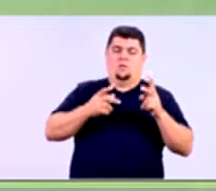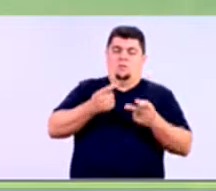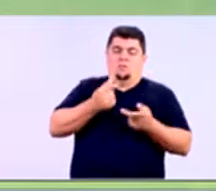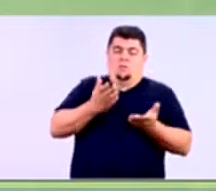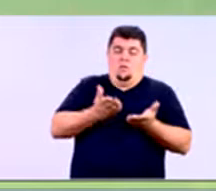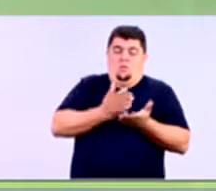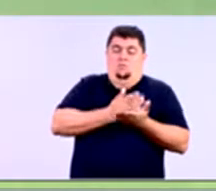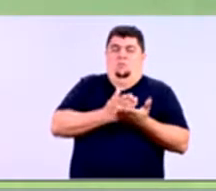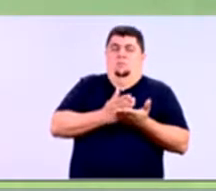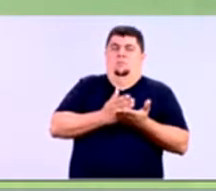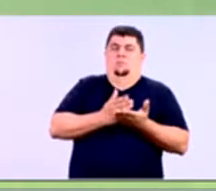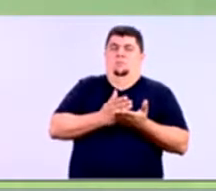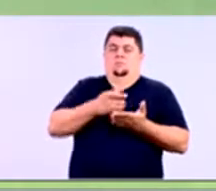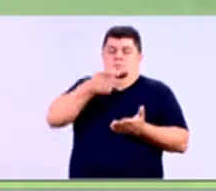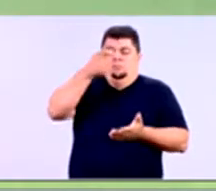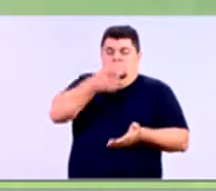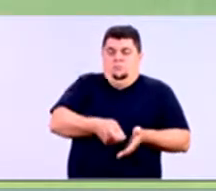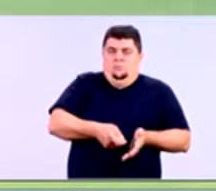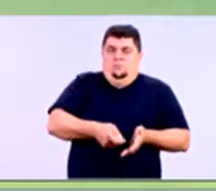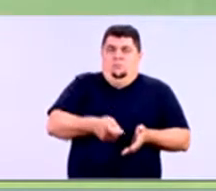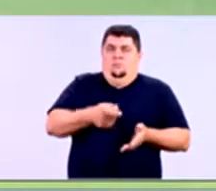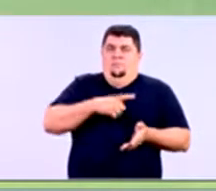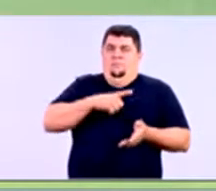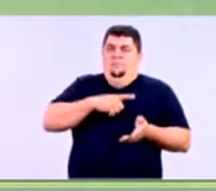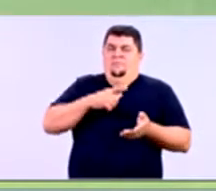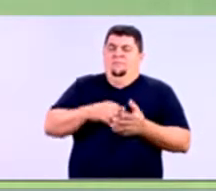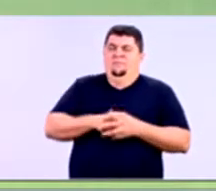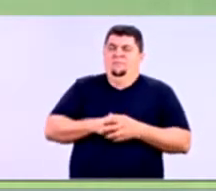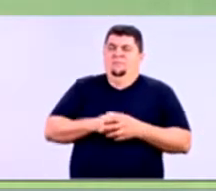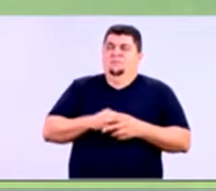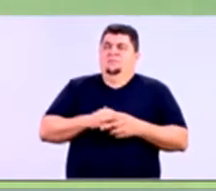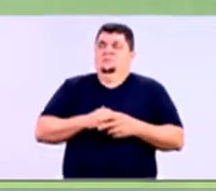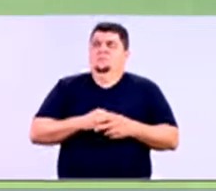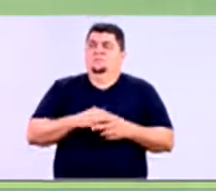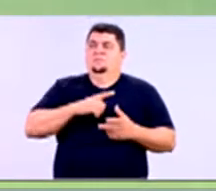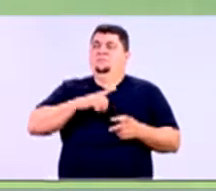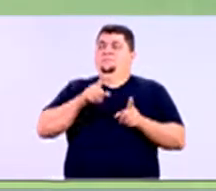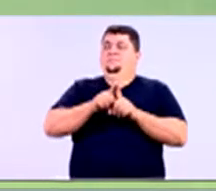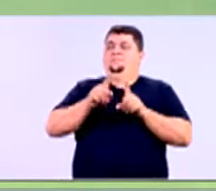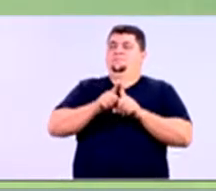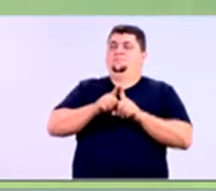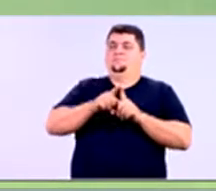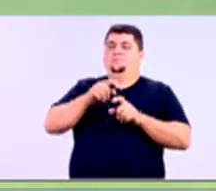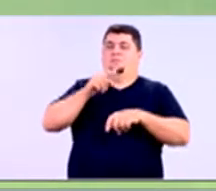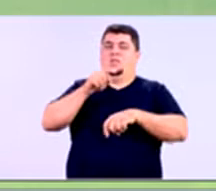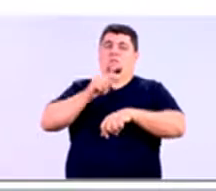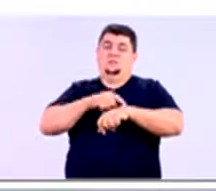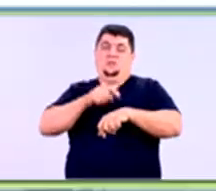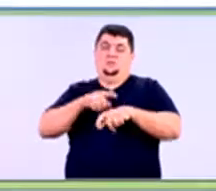ou seja, o valor à vista, o valor hoje, taxa e tempo.